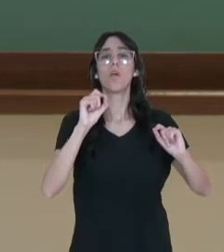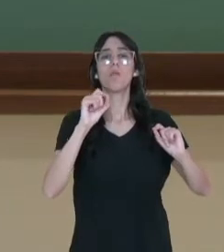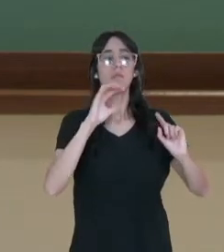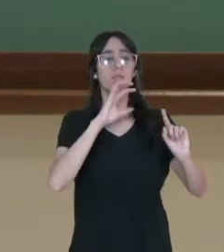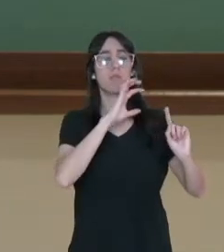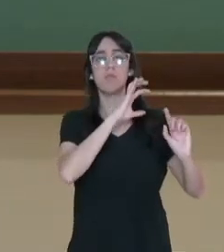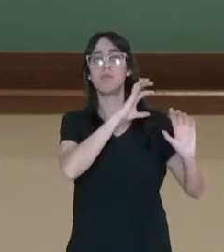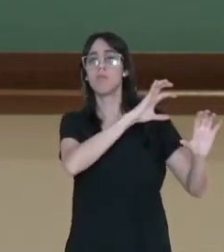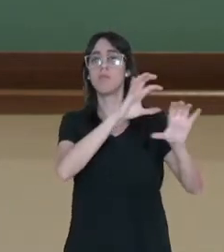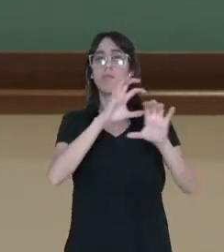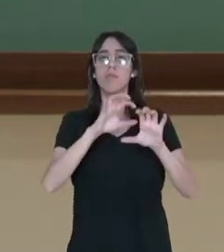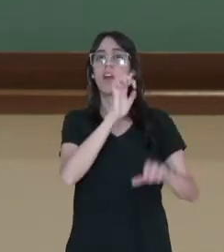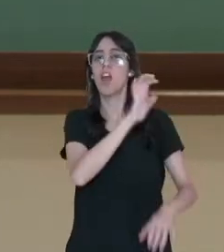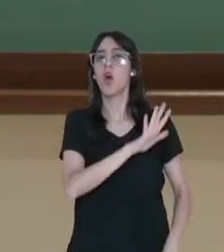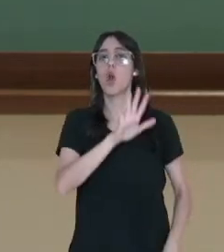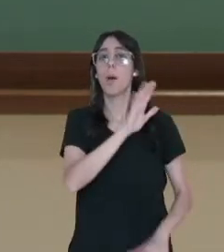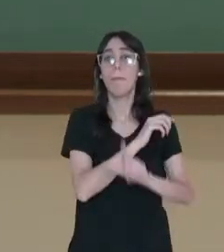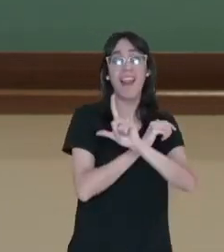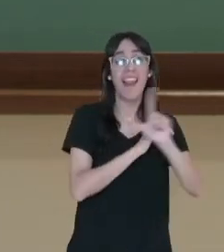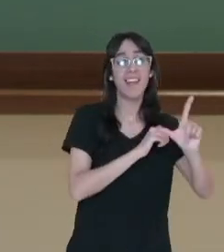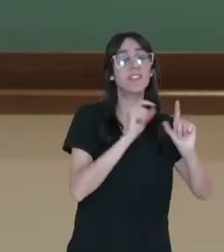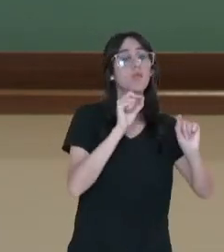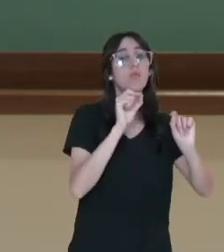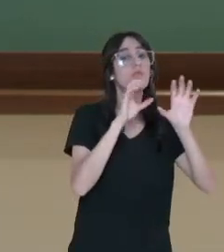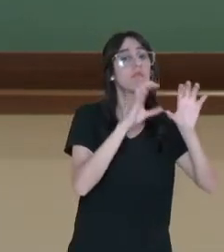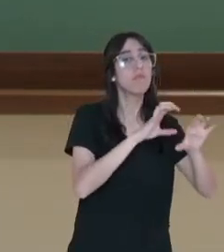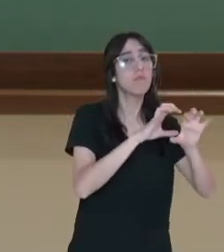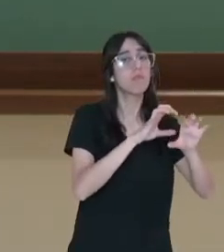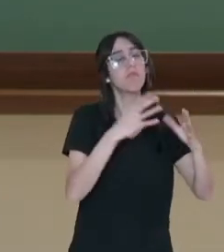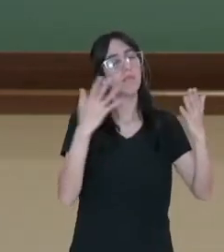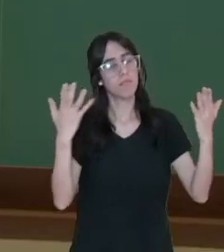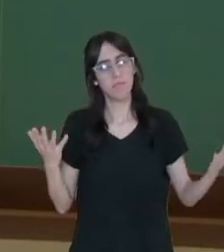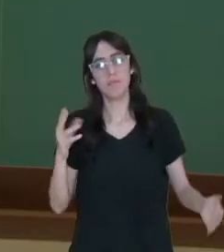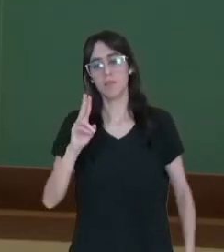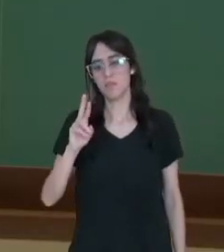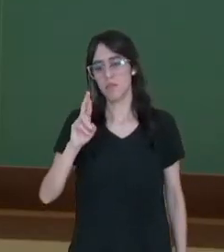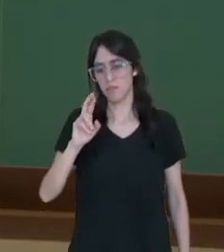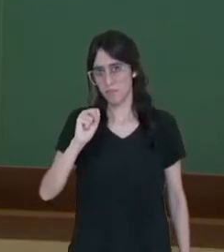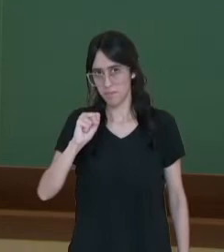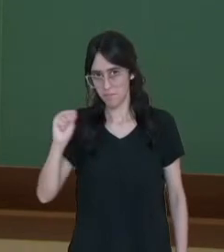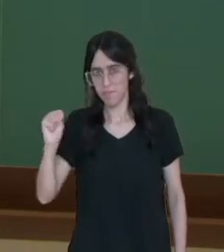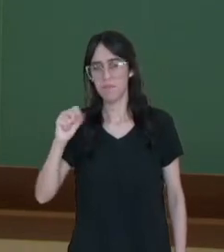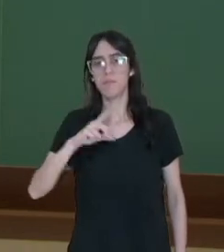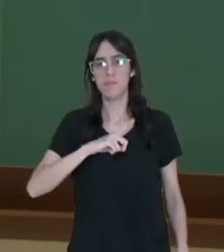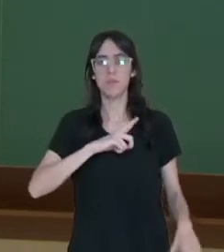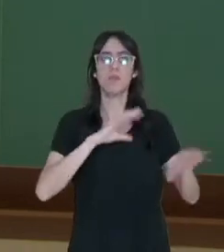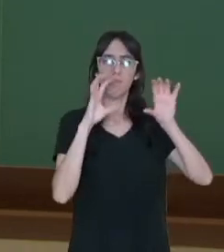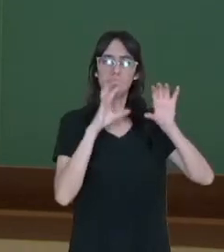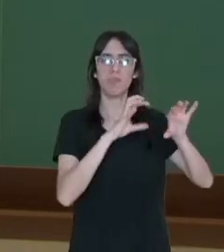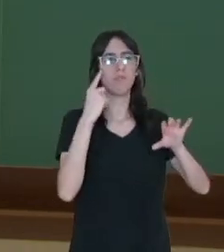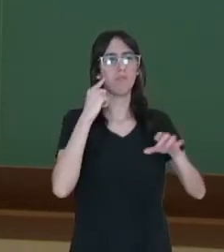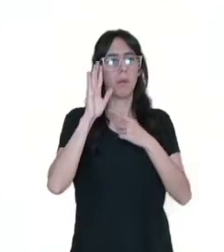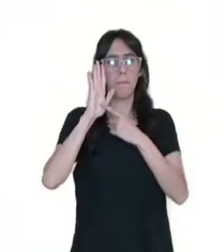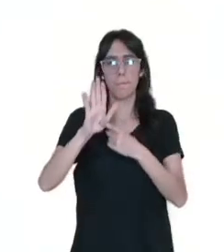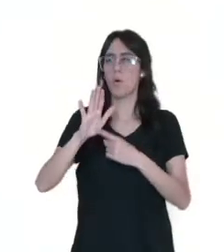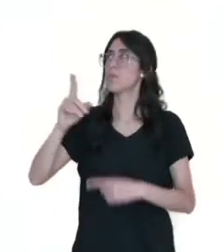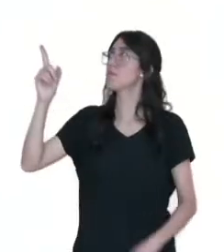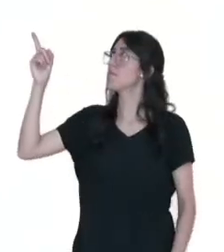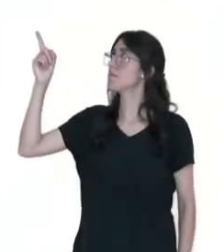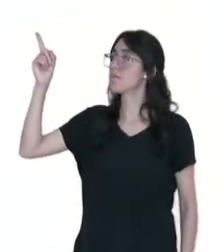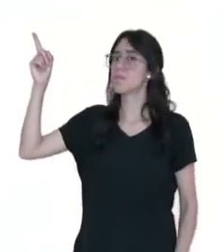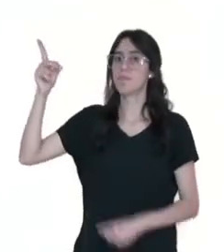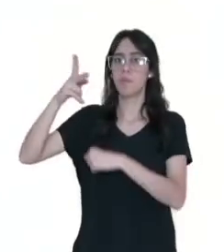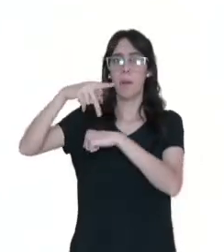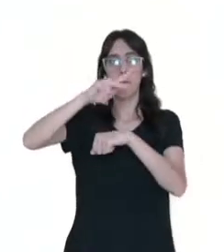do leste europeu? Claramente a União Soviética. E aqui eu destaquei um mapa para você com